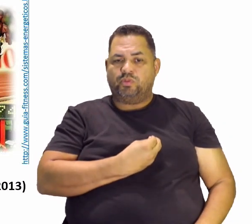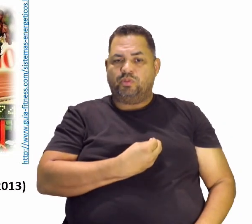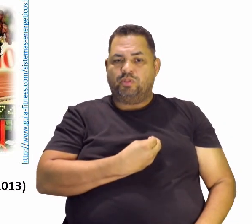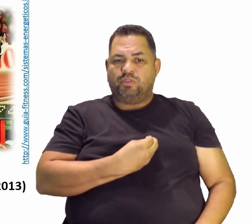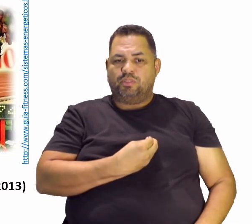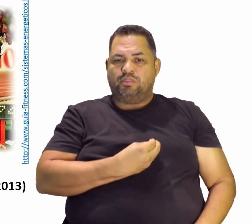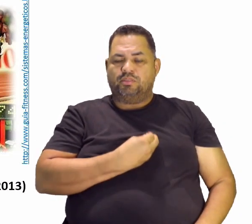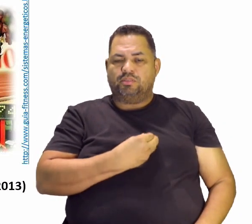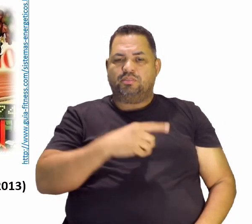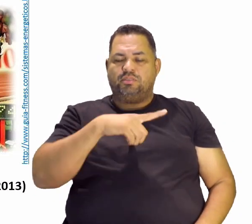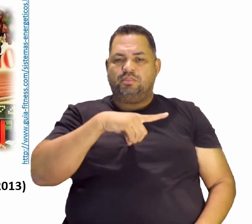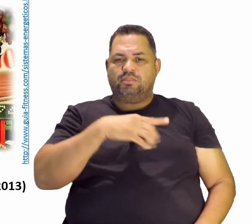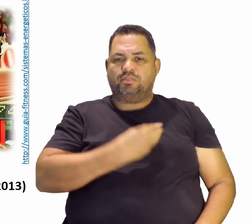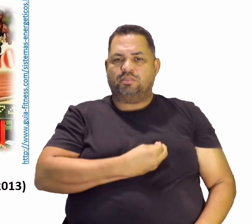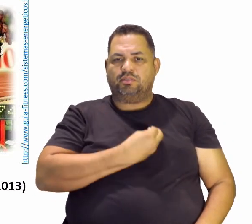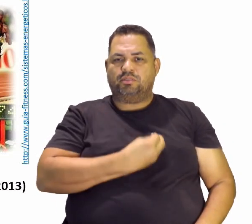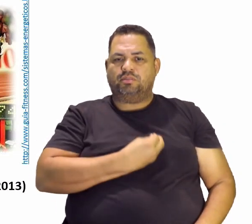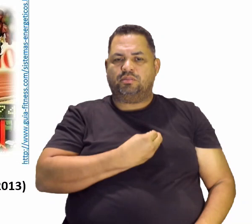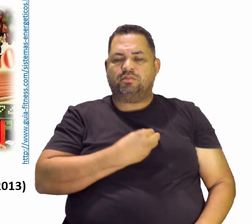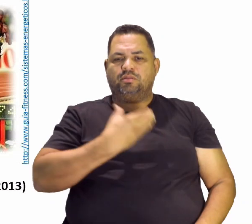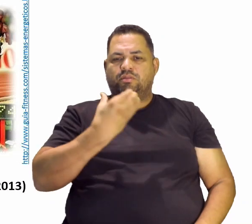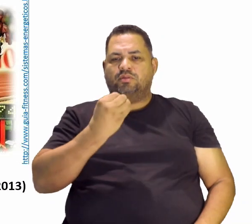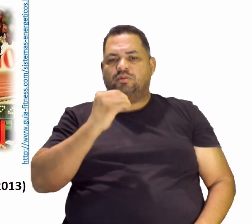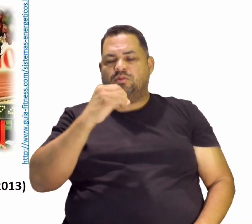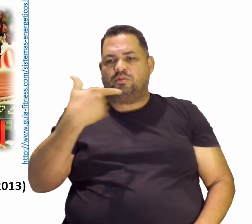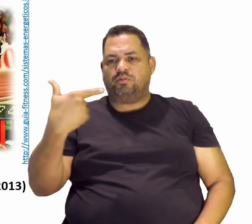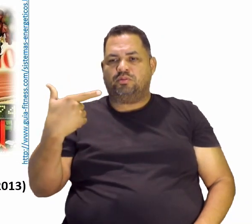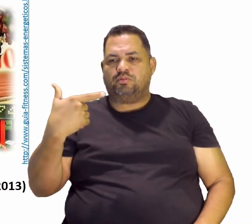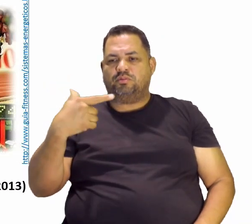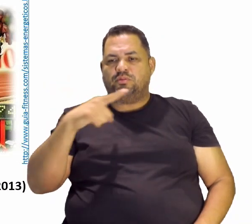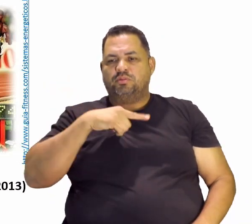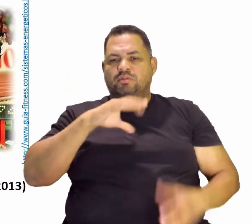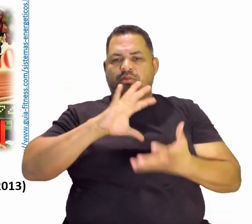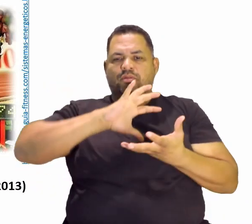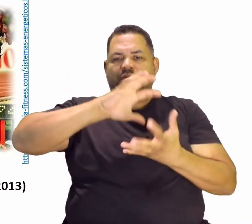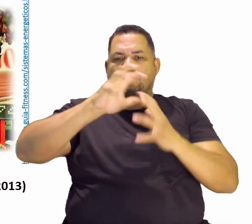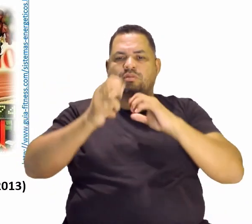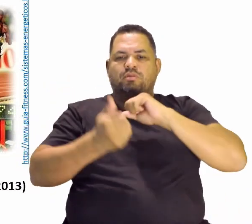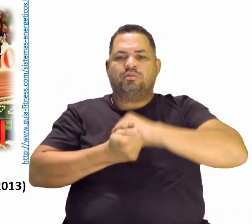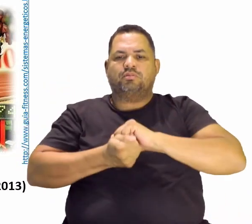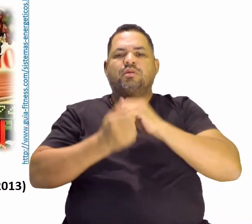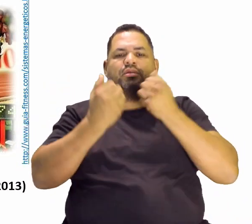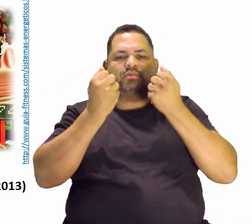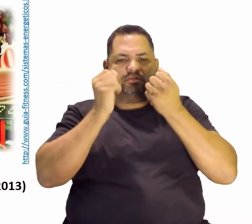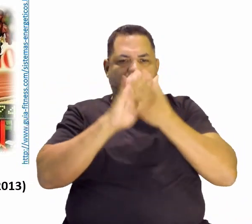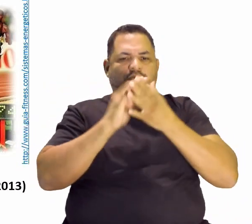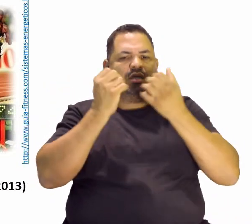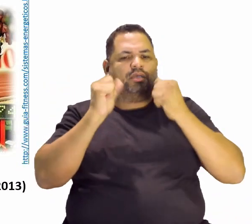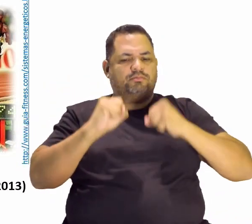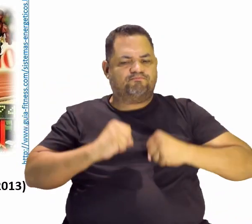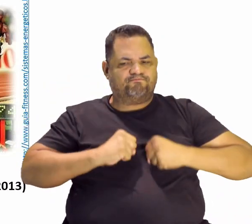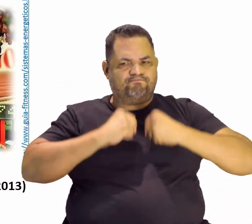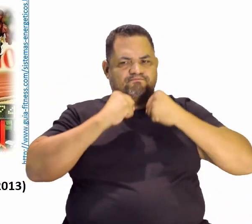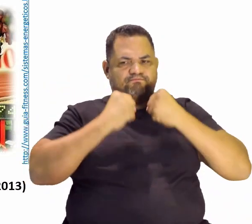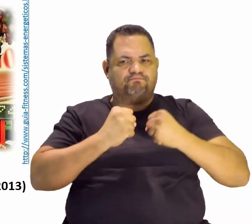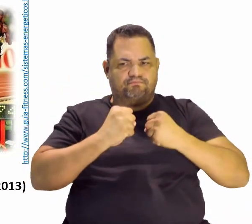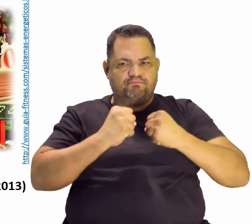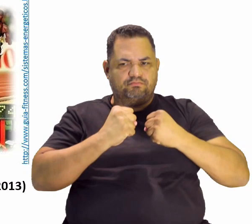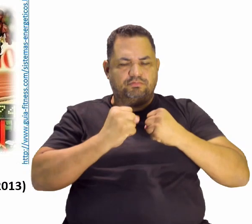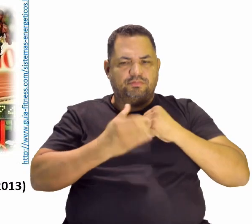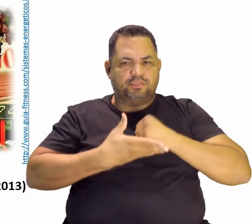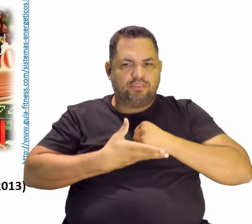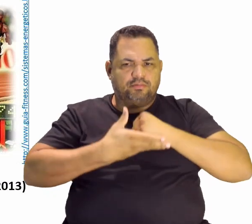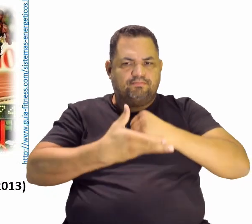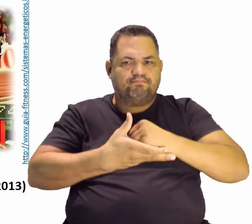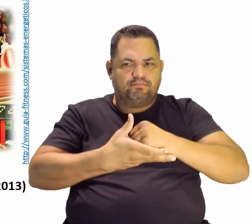da presença de oxigênio, eu tenho um metabolismo que vai aguentar, vai sustentar aí esse exercício